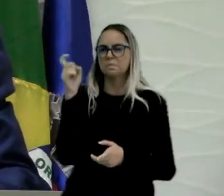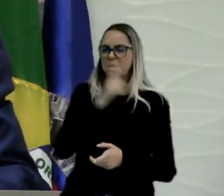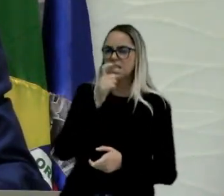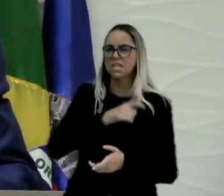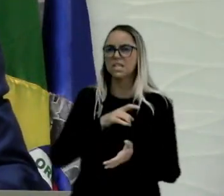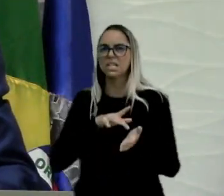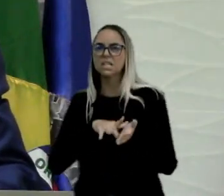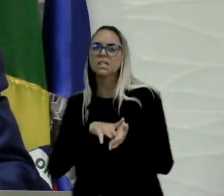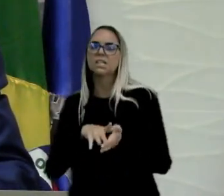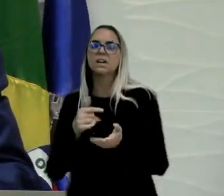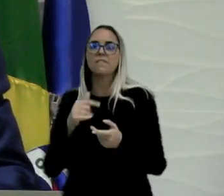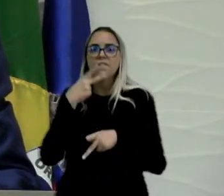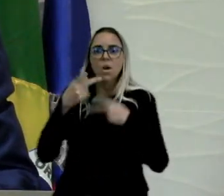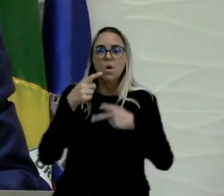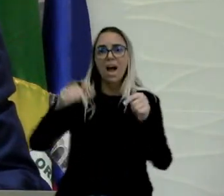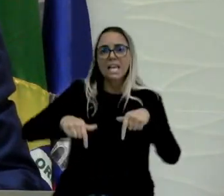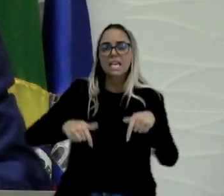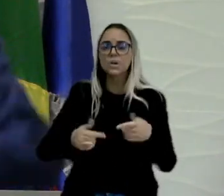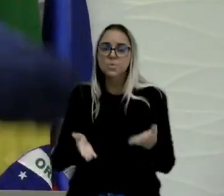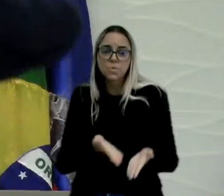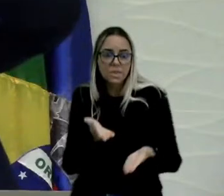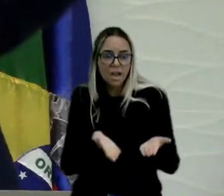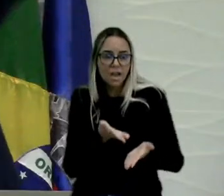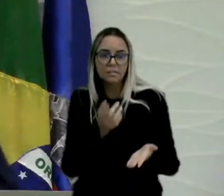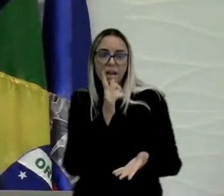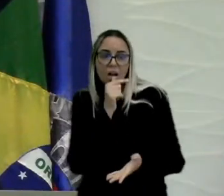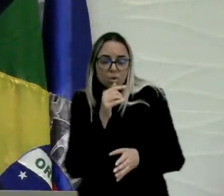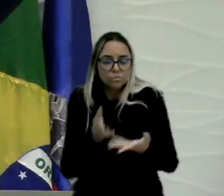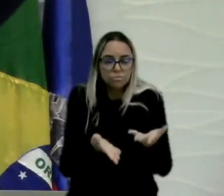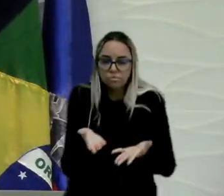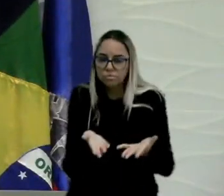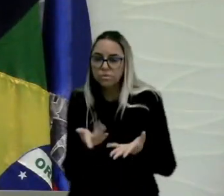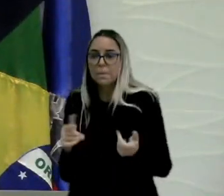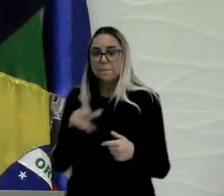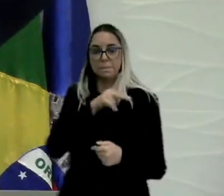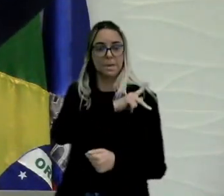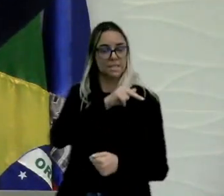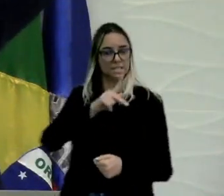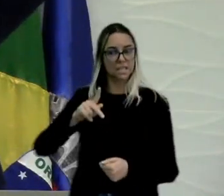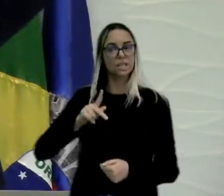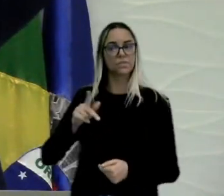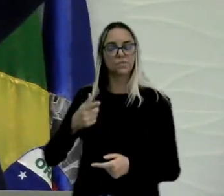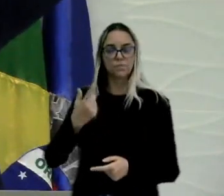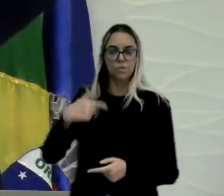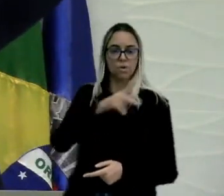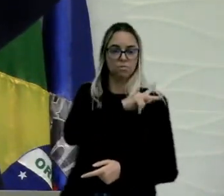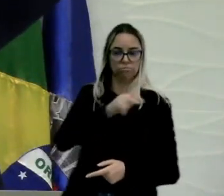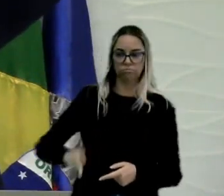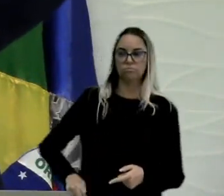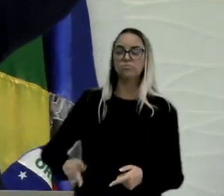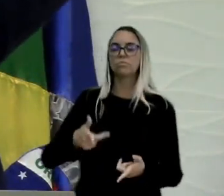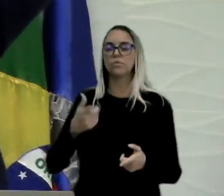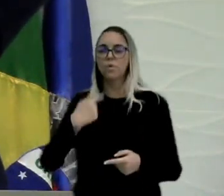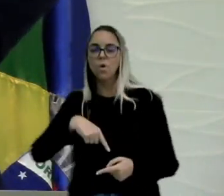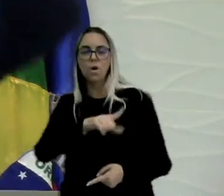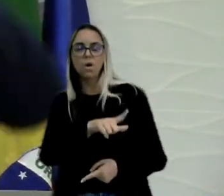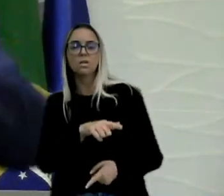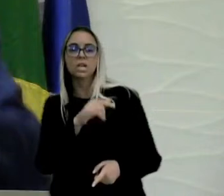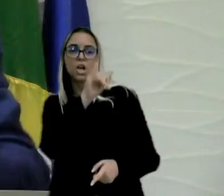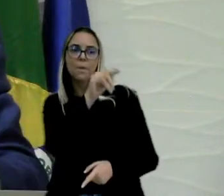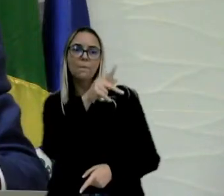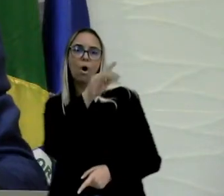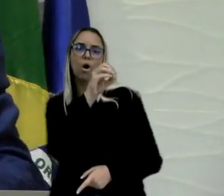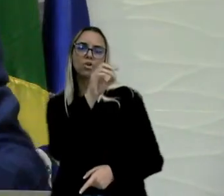falando que aqui ia ter uma estação de tratamento aonde o presidente foi lá inaugurou ali no Rio puuc acabar